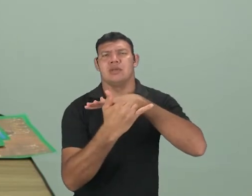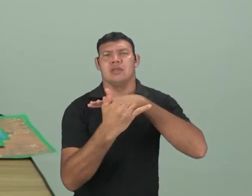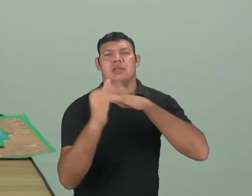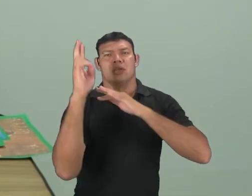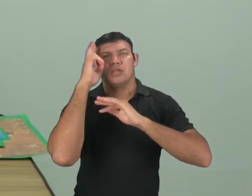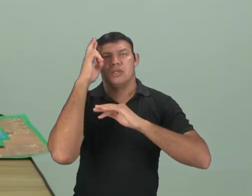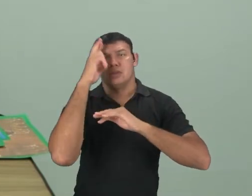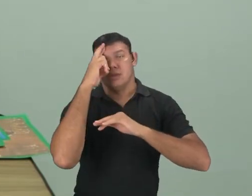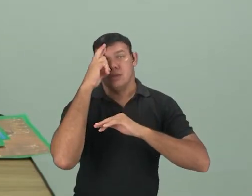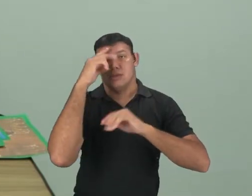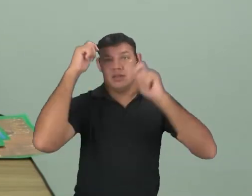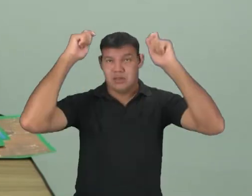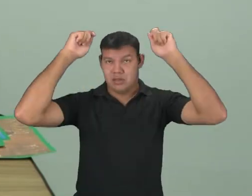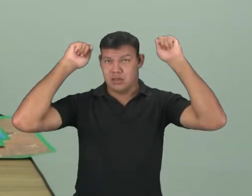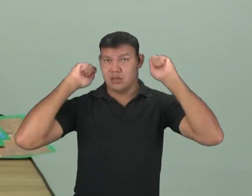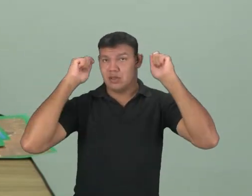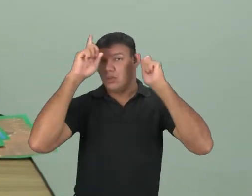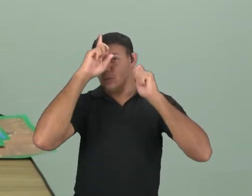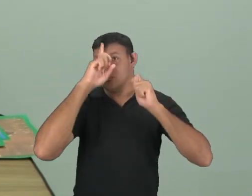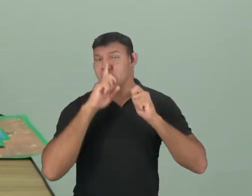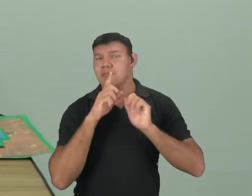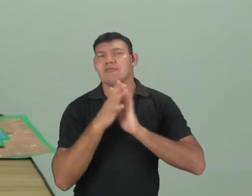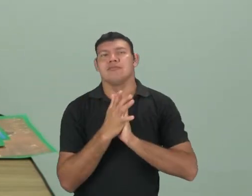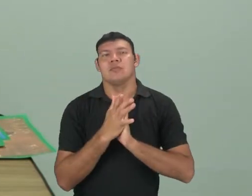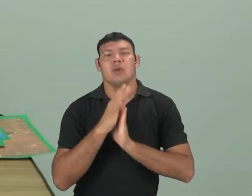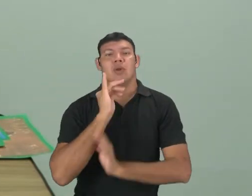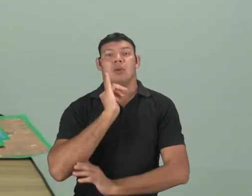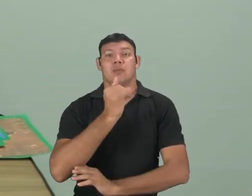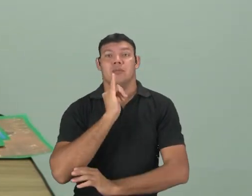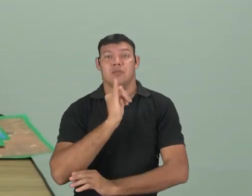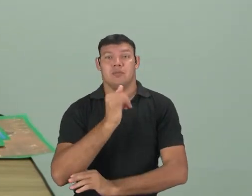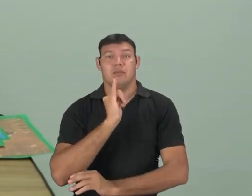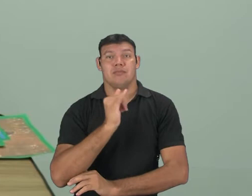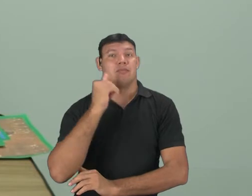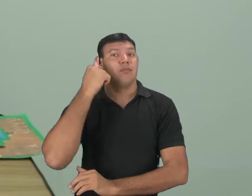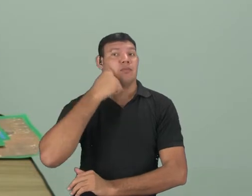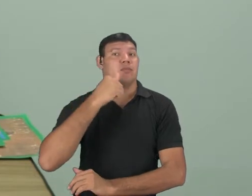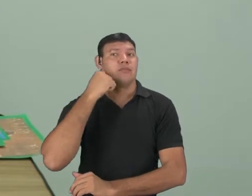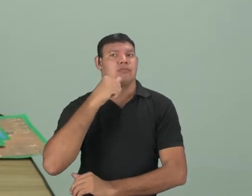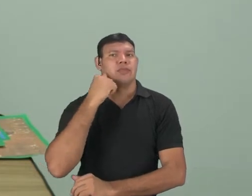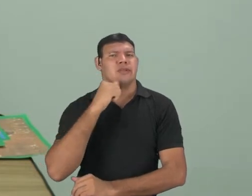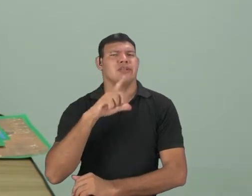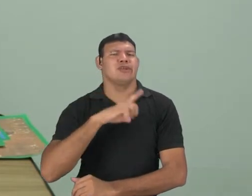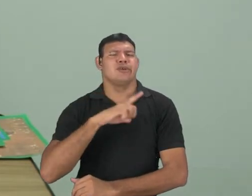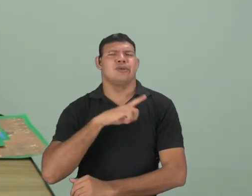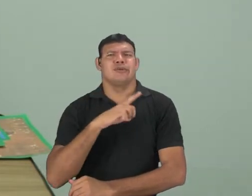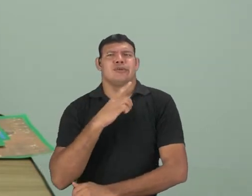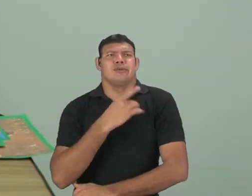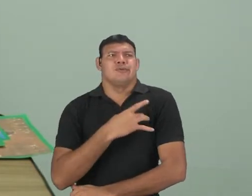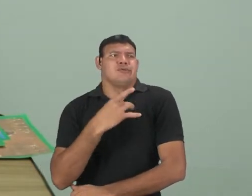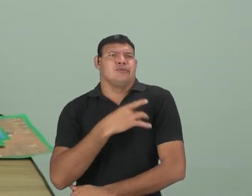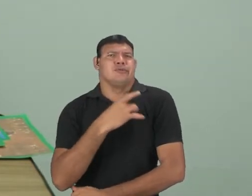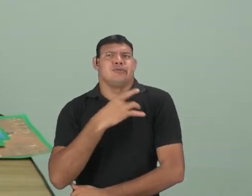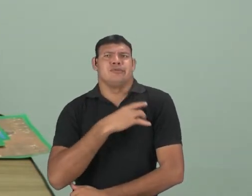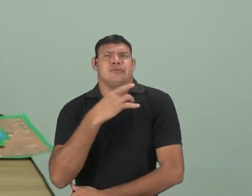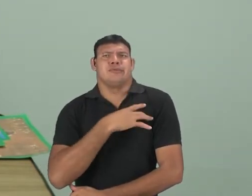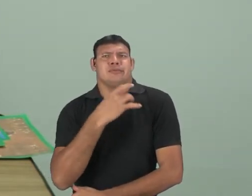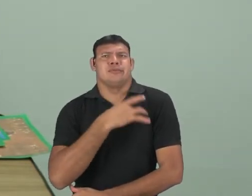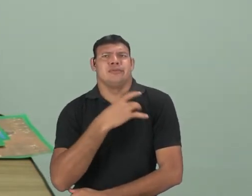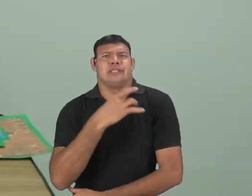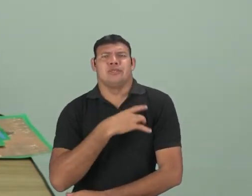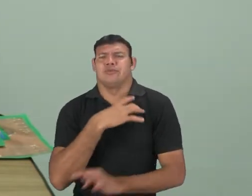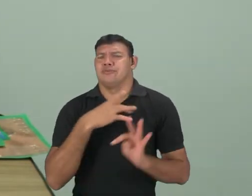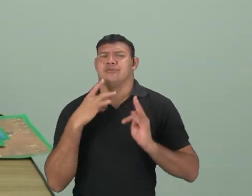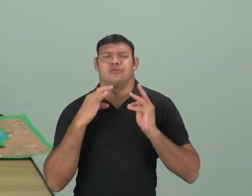Amarelo? Muda tudo, Aí já conta de uma menina que morre de medo. Medo